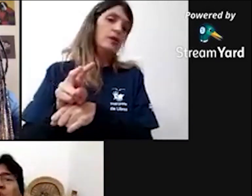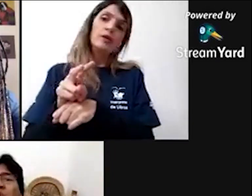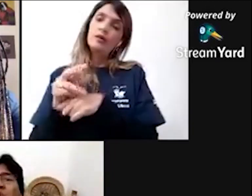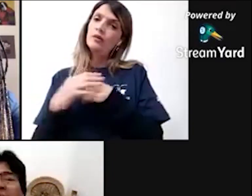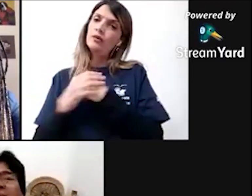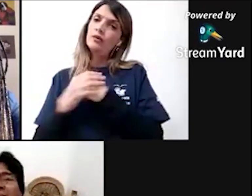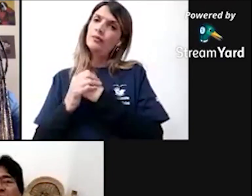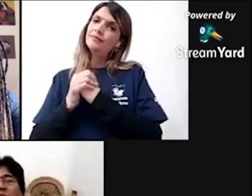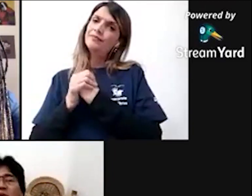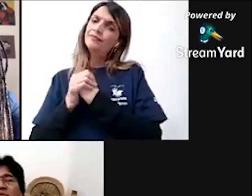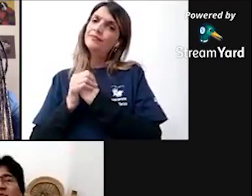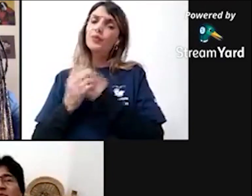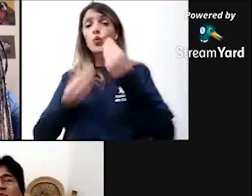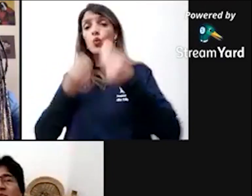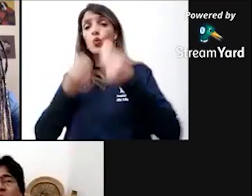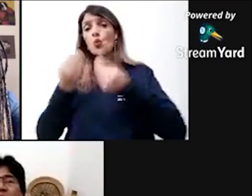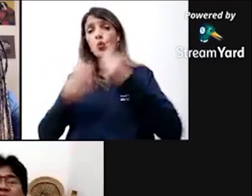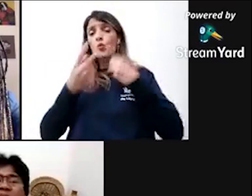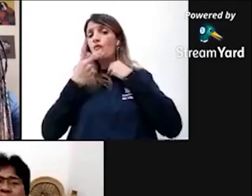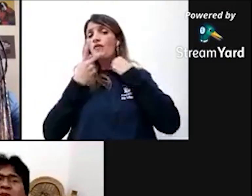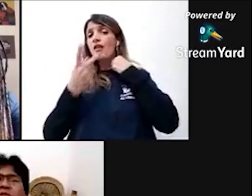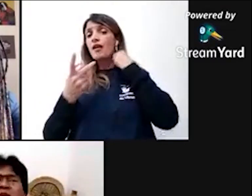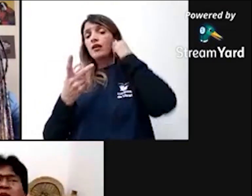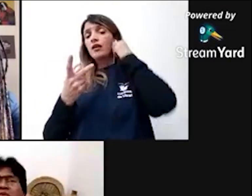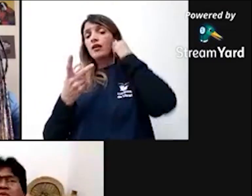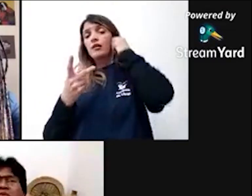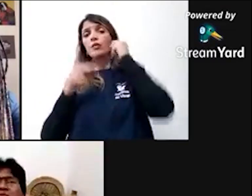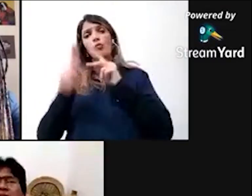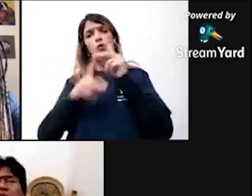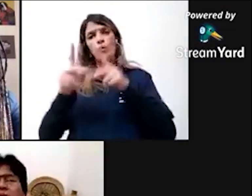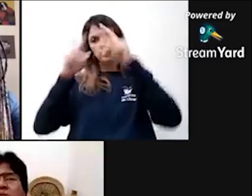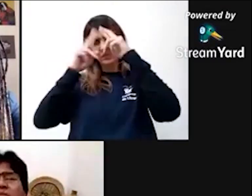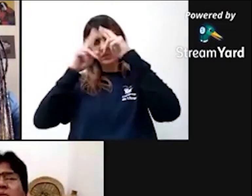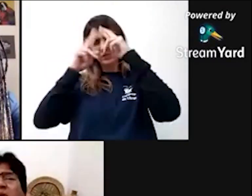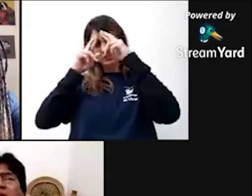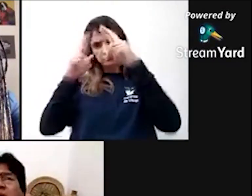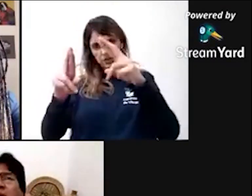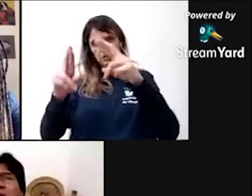como falar desses povos, falar com respeito, falar